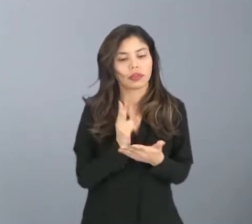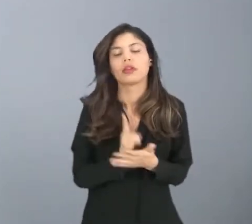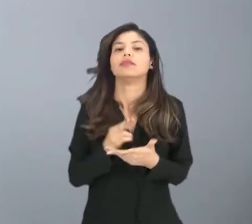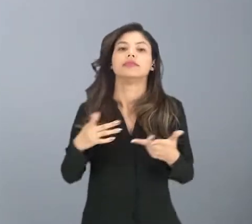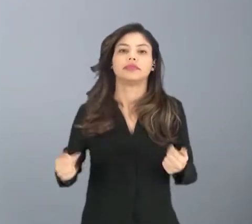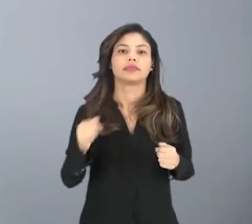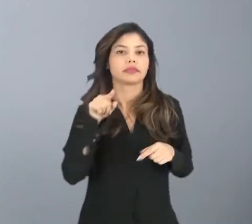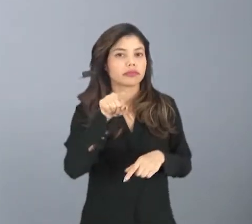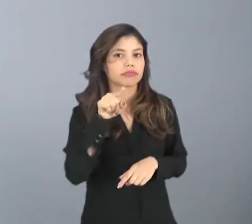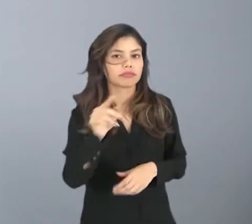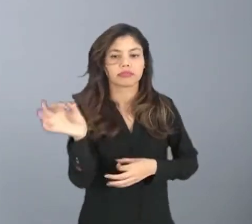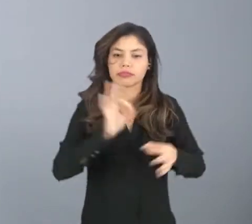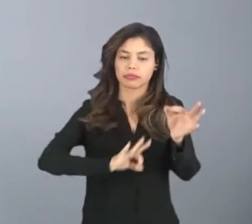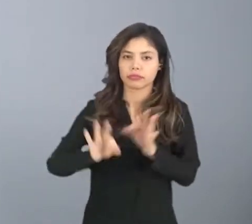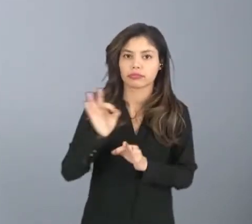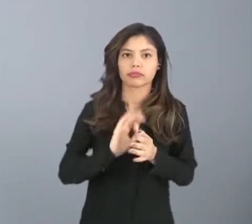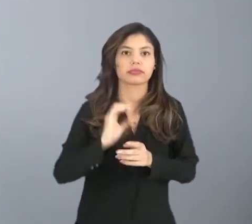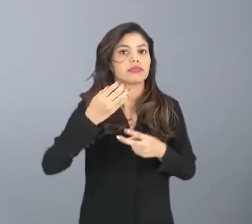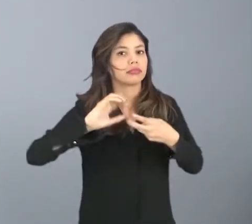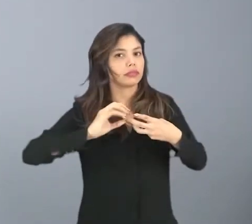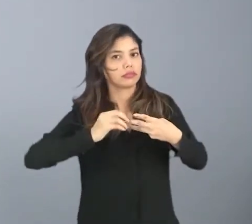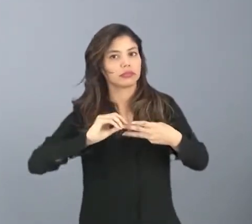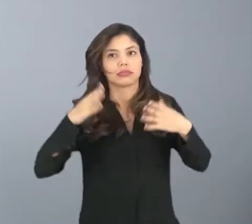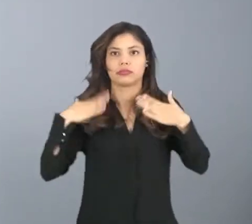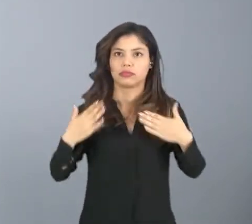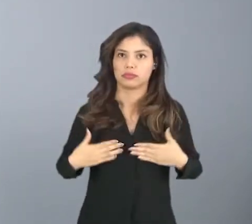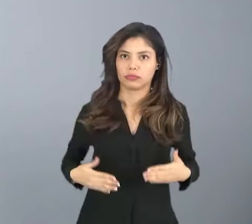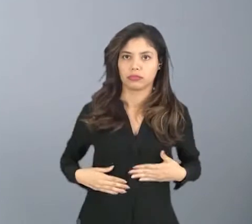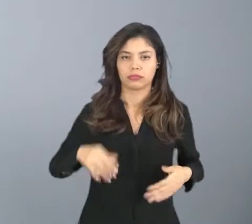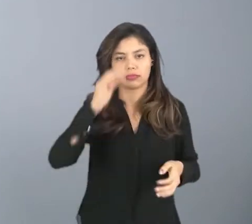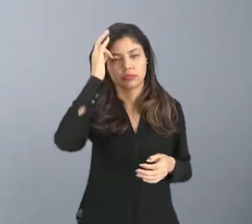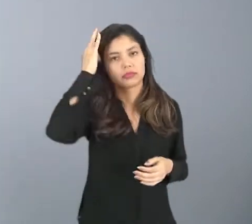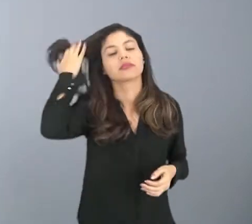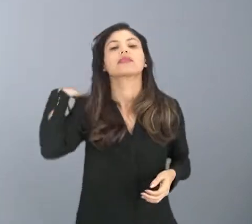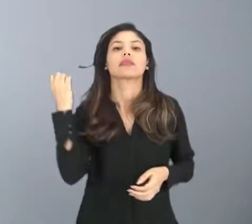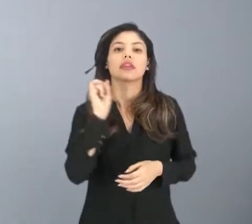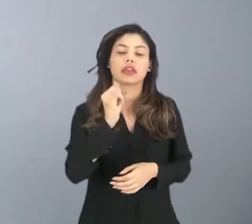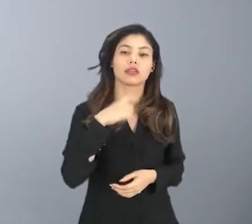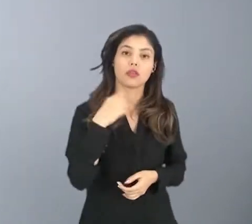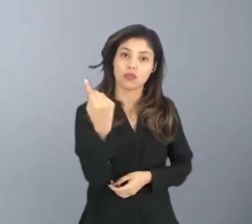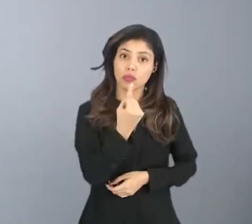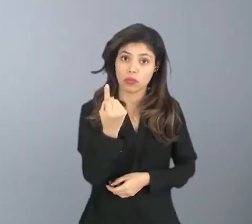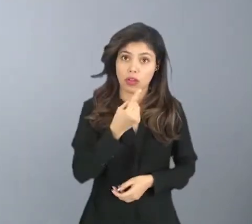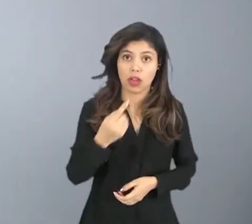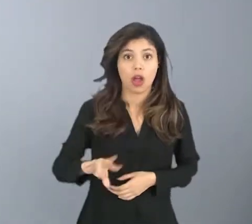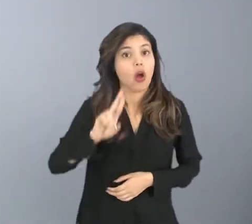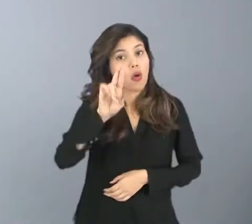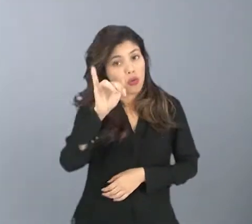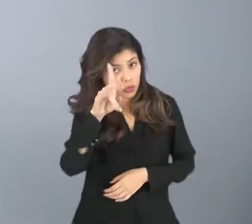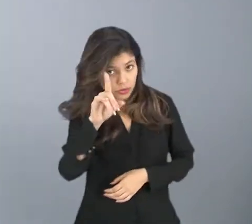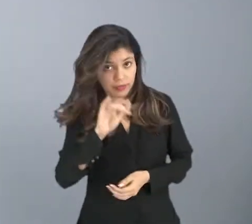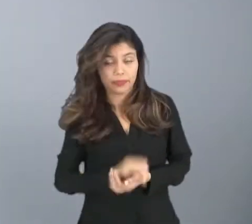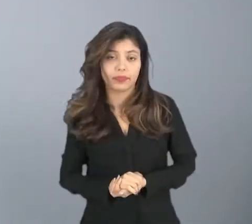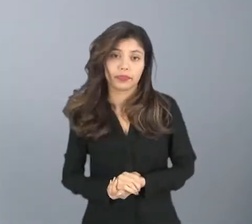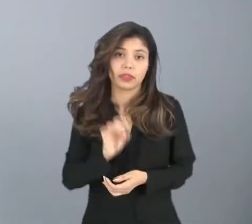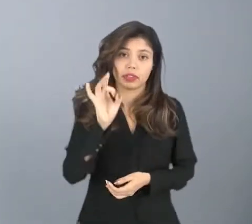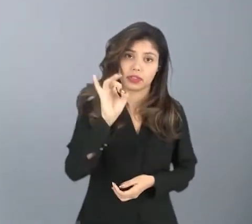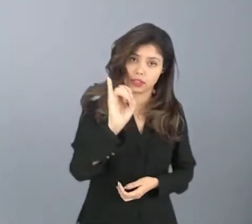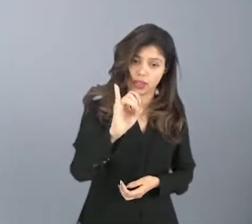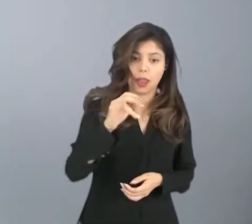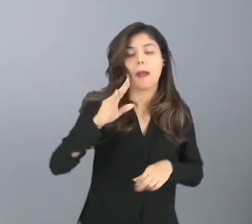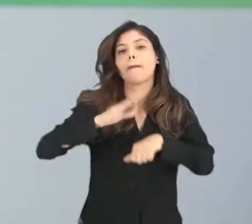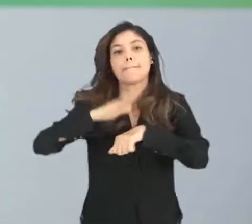forma, funcionaria aí a organização das células do nosso corpo. Se é só uma, eu vou chamar de seres unicelulares. Agora, se eu